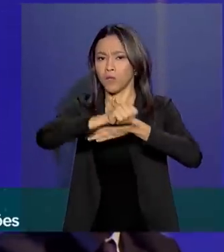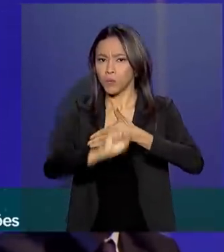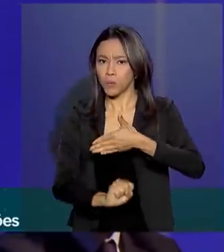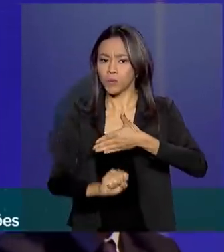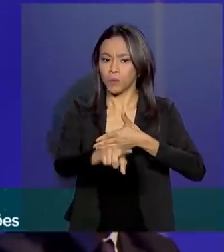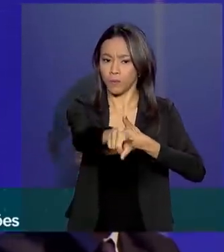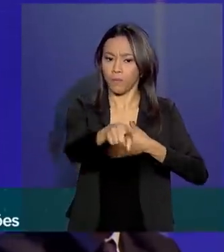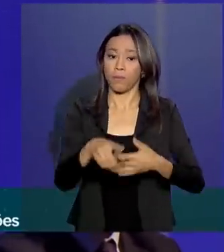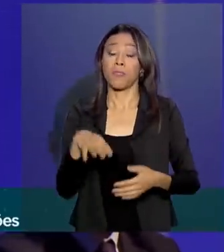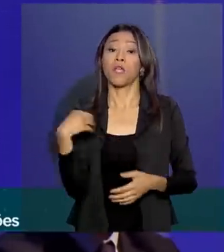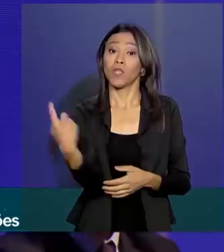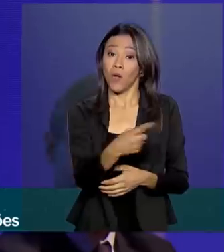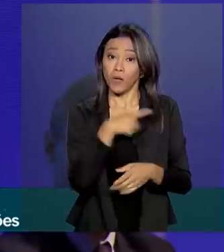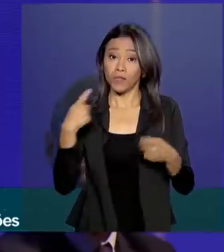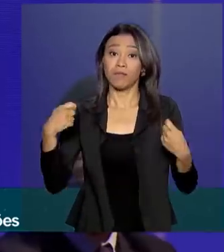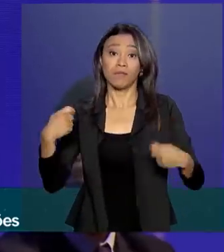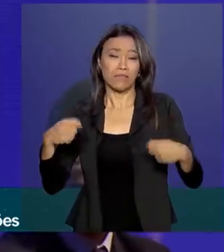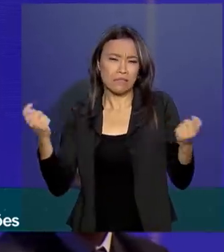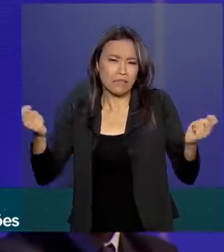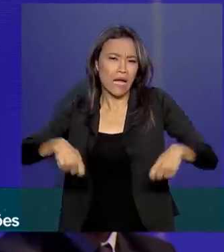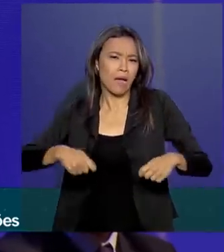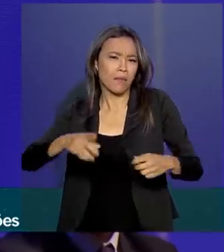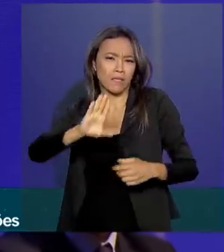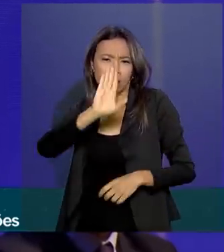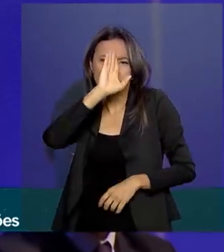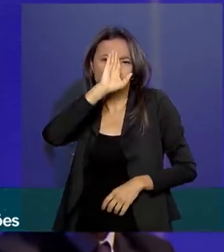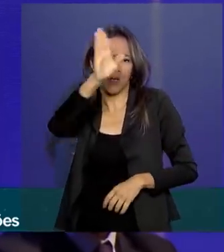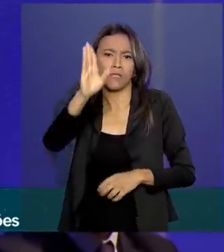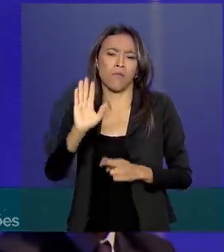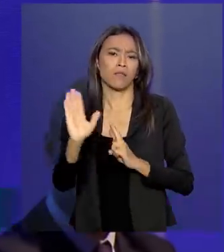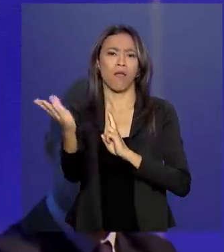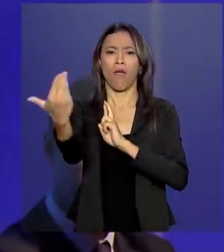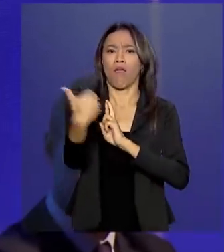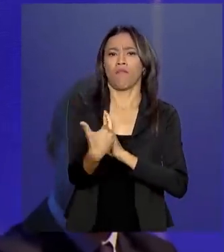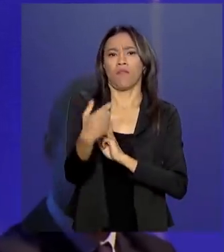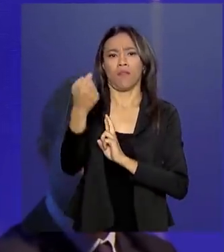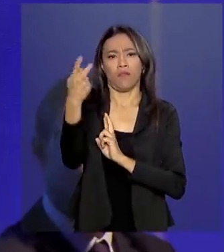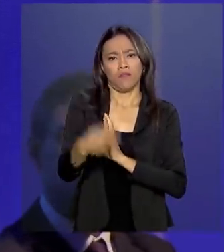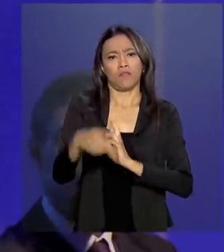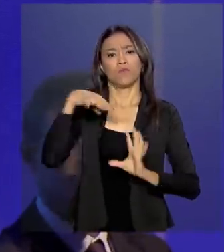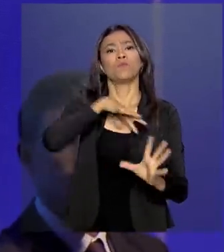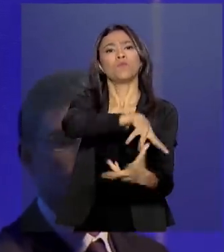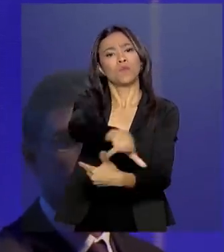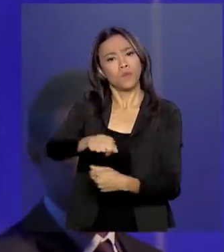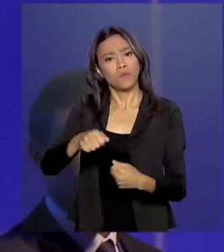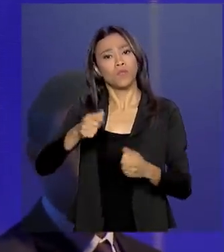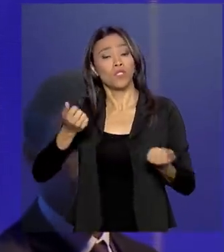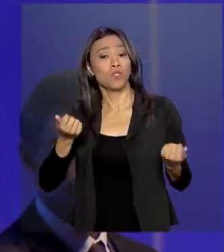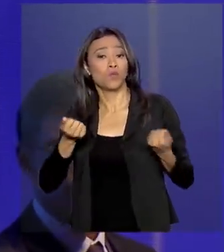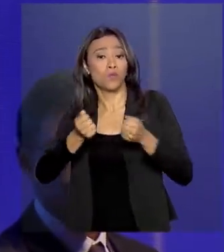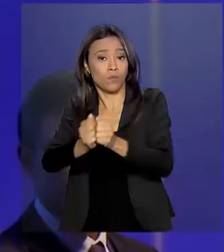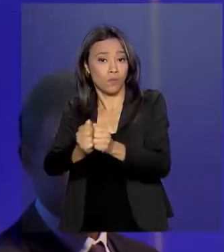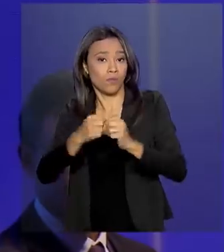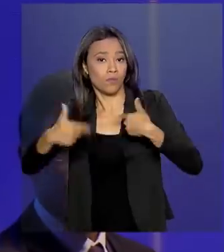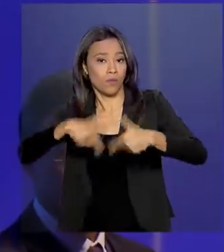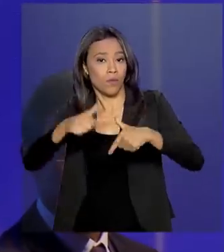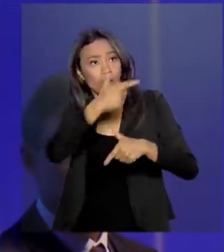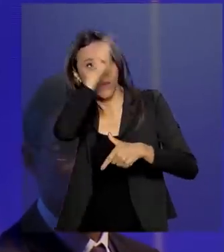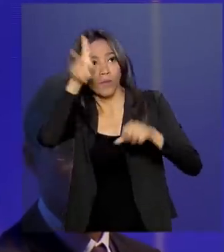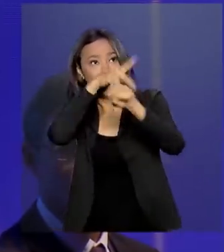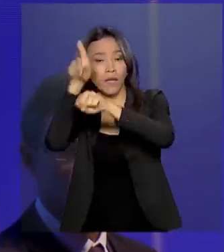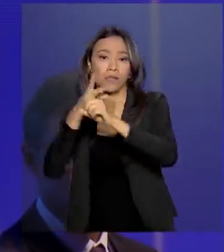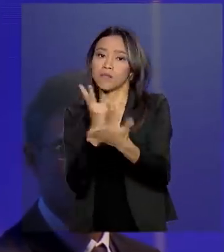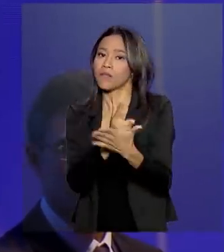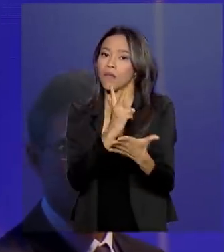transformarem os principais nos protagonistas no planeta e trabalhar junto com os outros países sempre colocando o ser humano